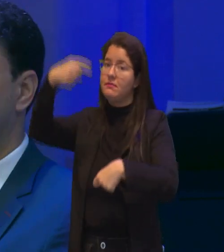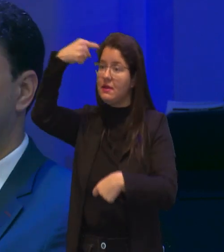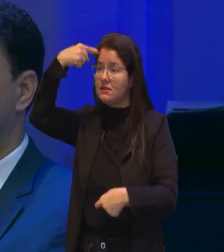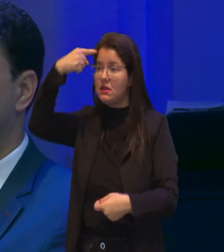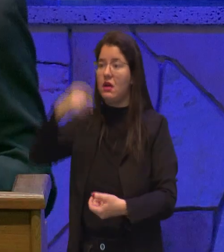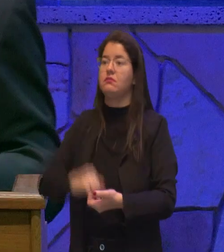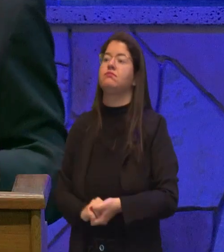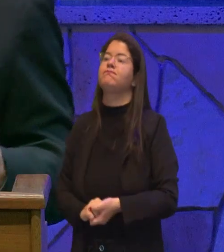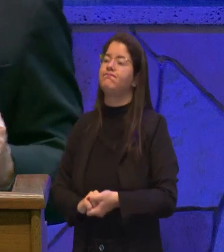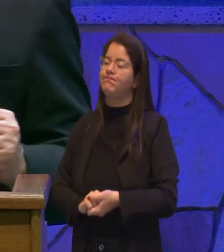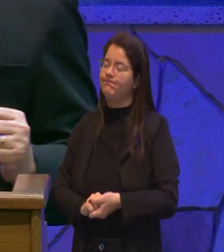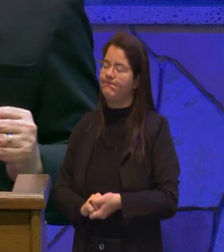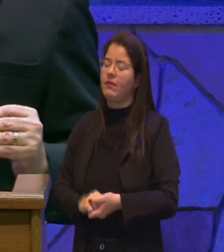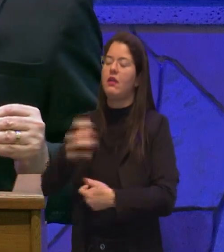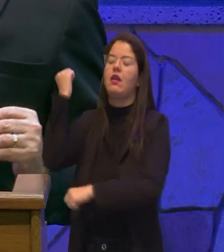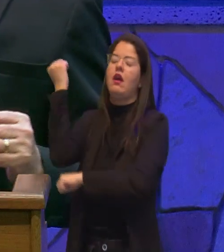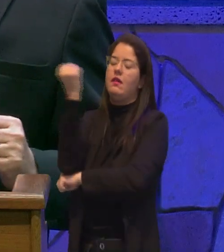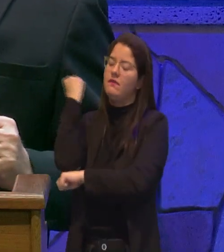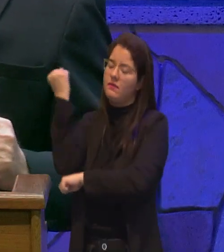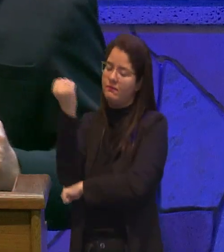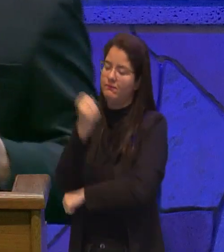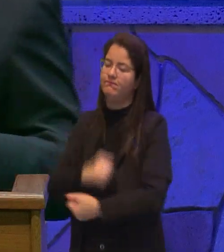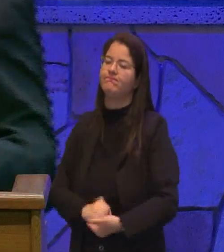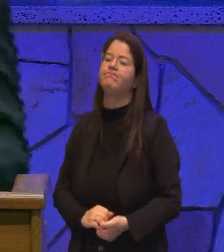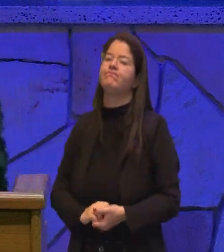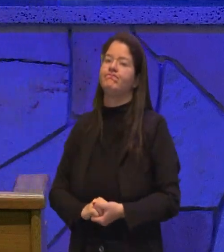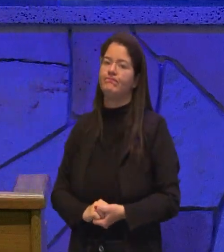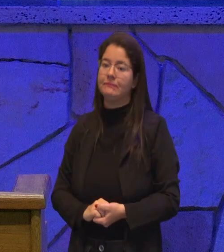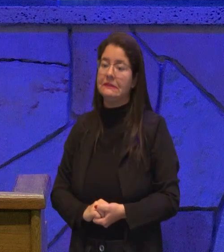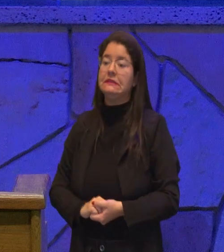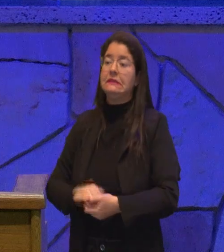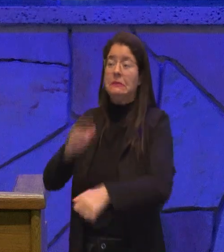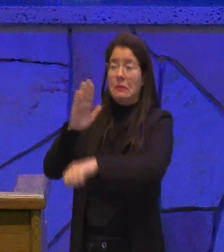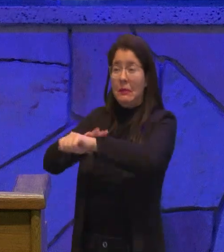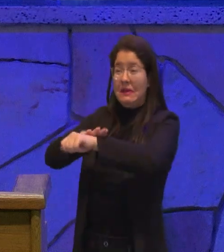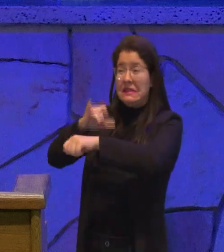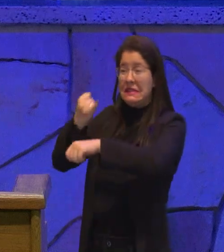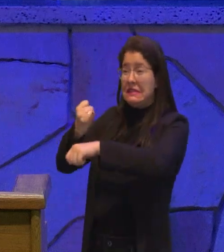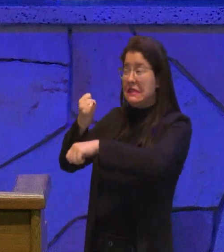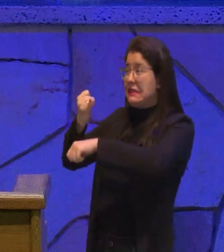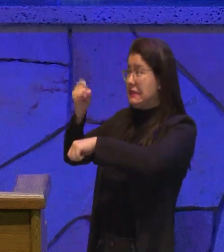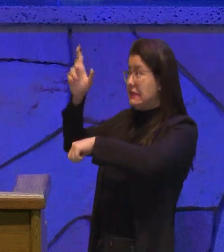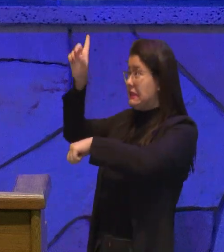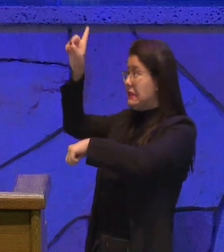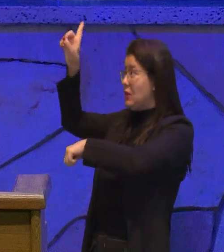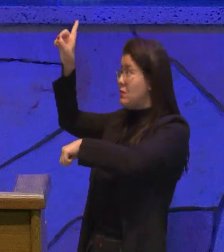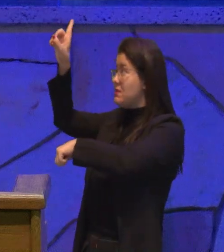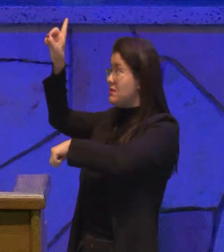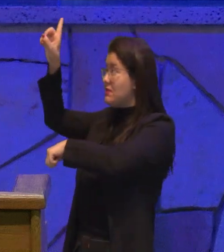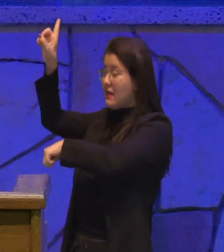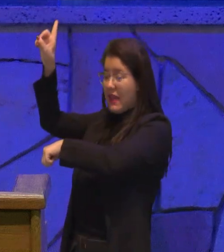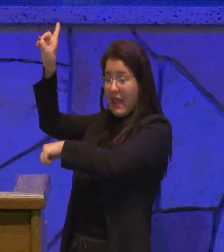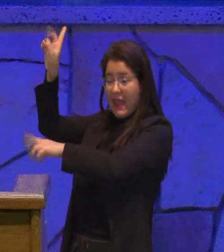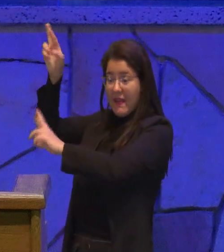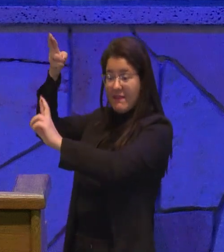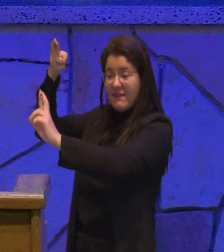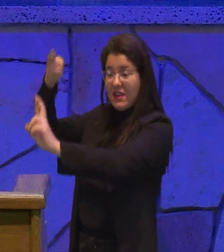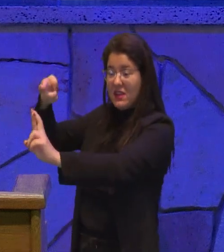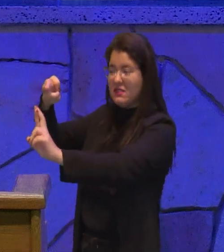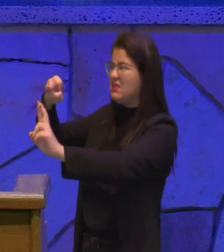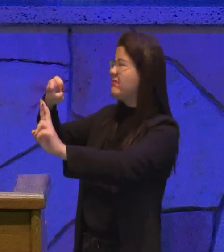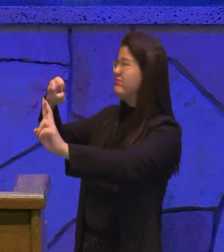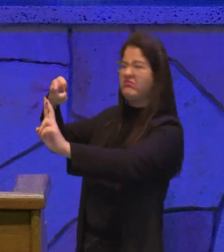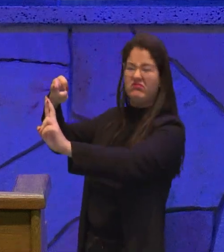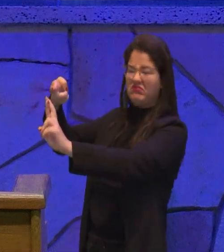Isso é muito sério. Quando eu perco o principal referencial de Deus na minha vida, eu